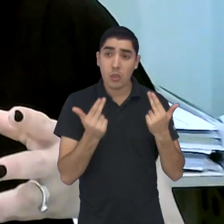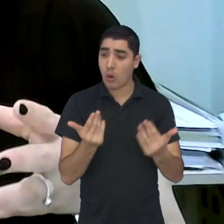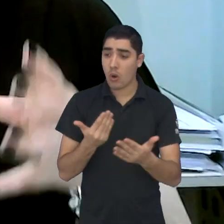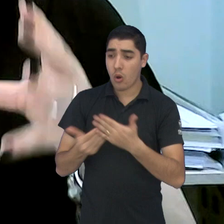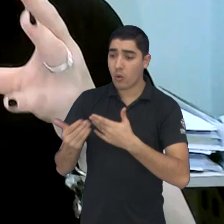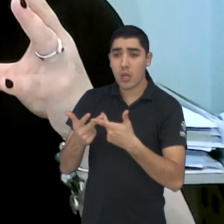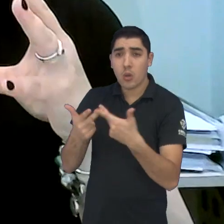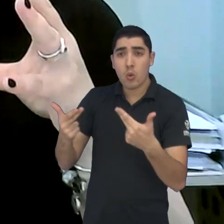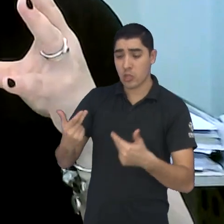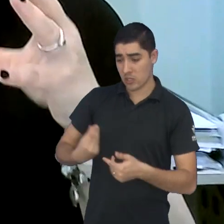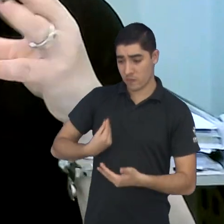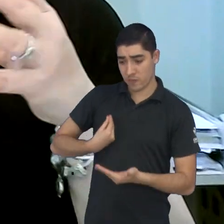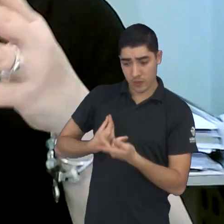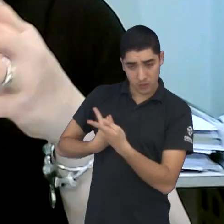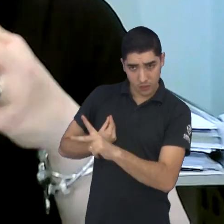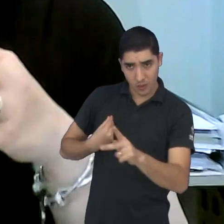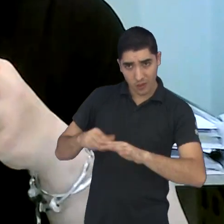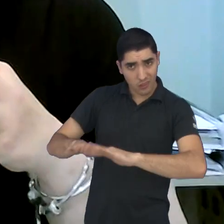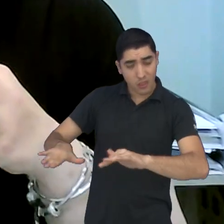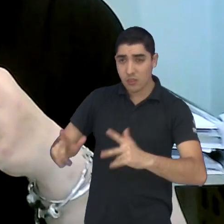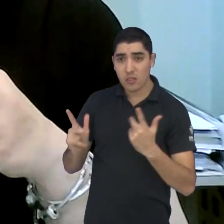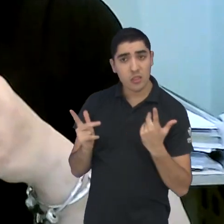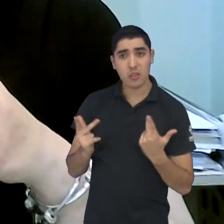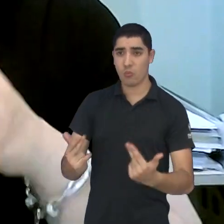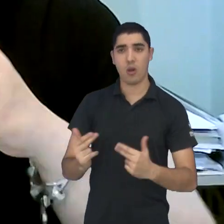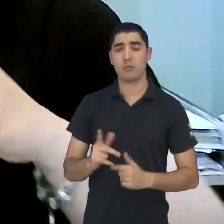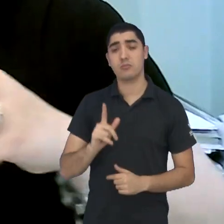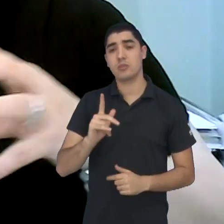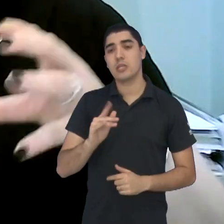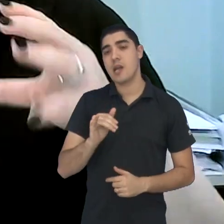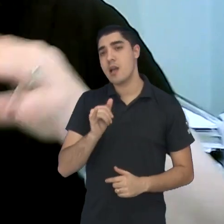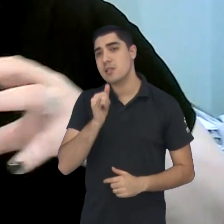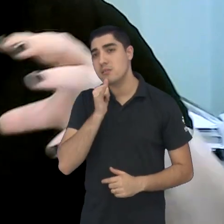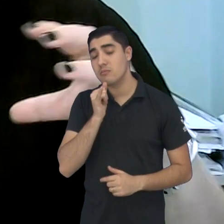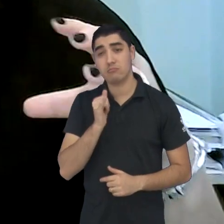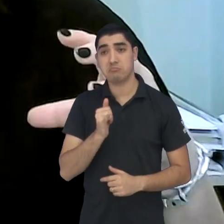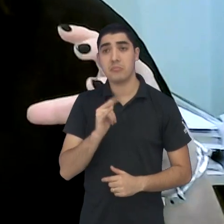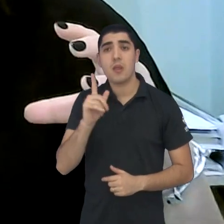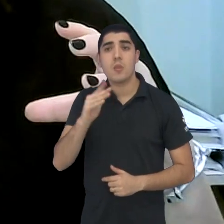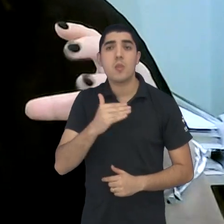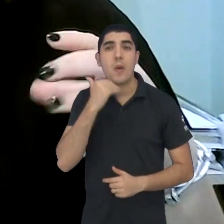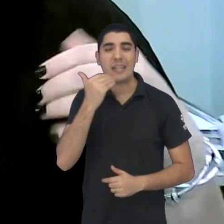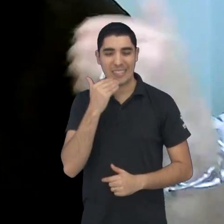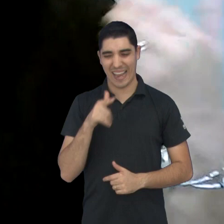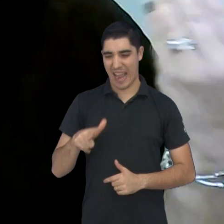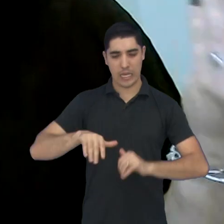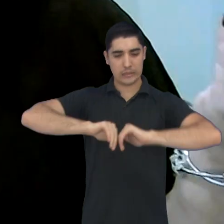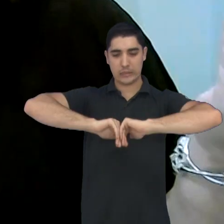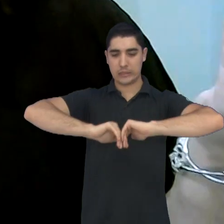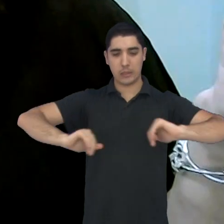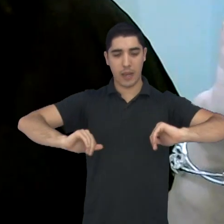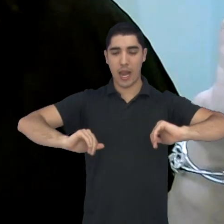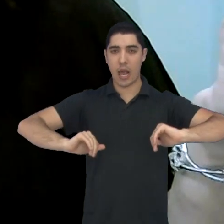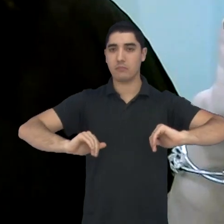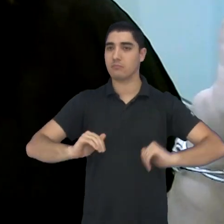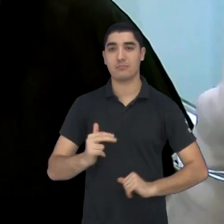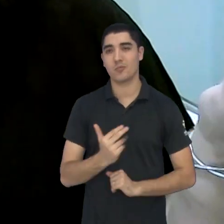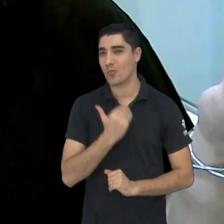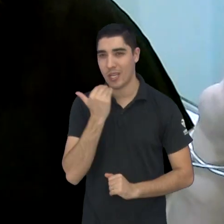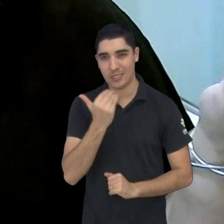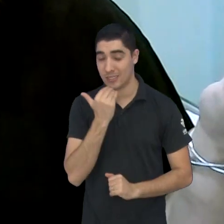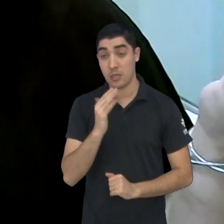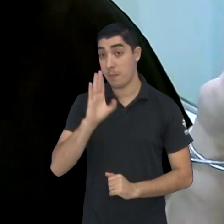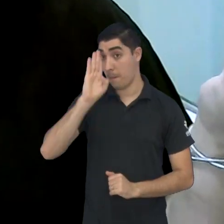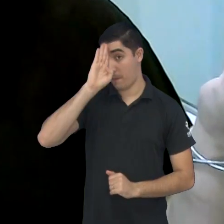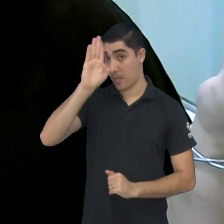da criança. Não dá mais para a gente colocar isso de uma maneira isolada. Depois da pandemia,